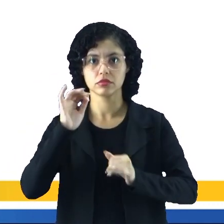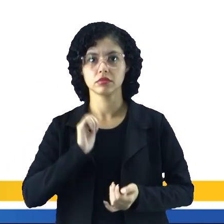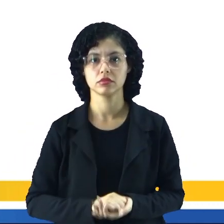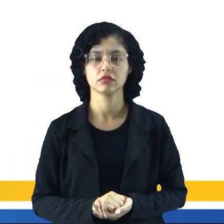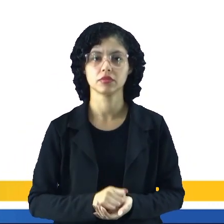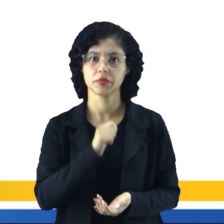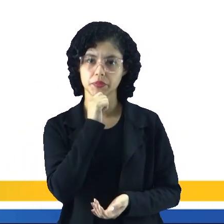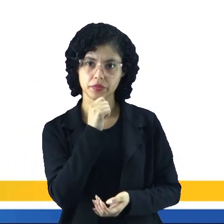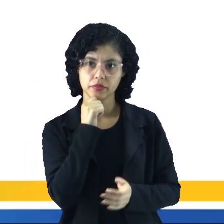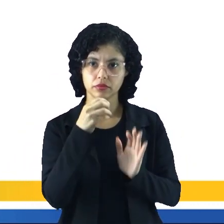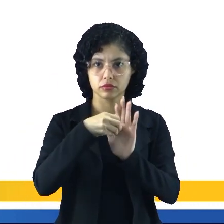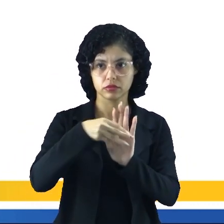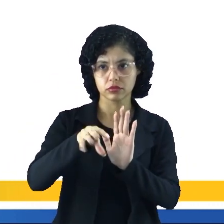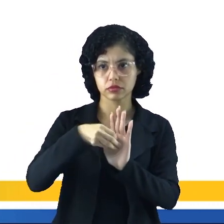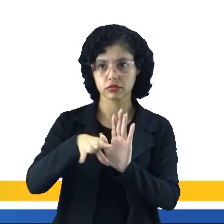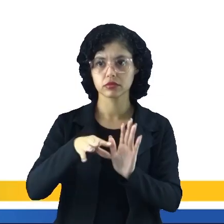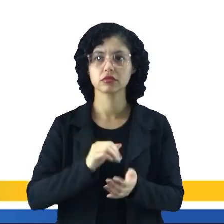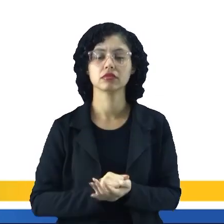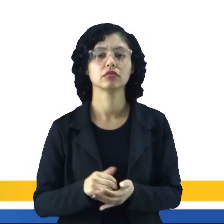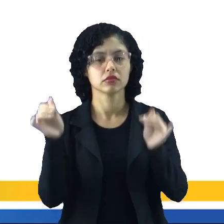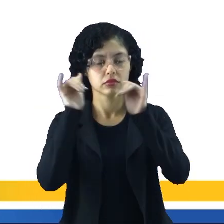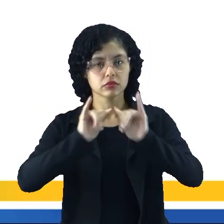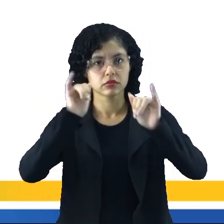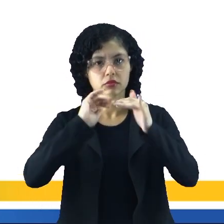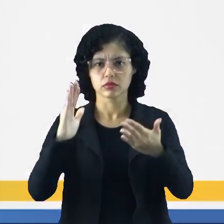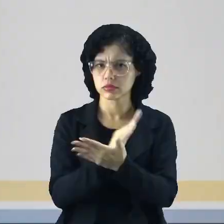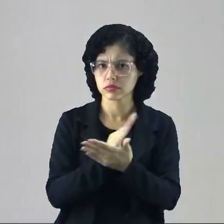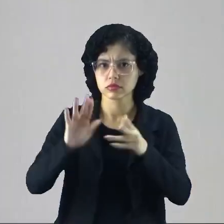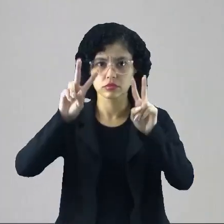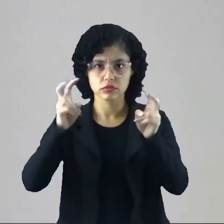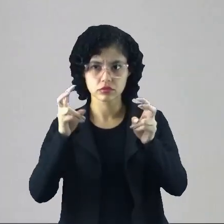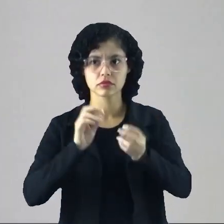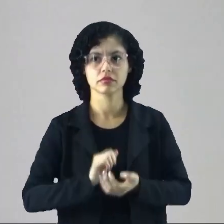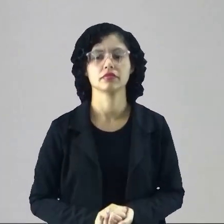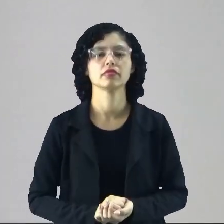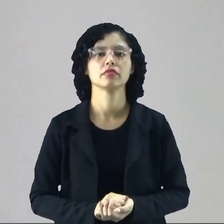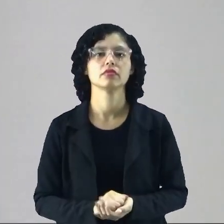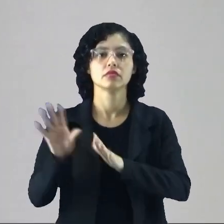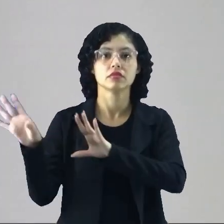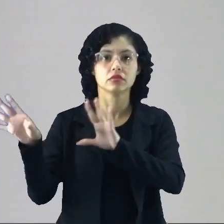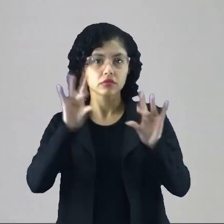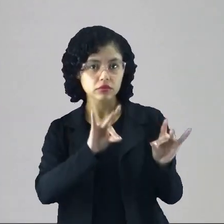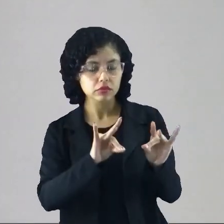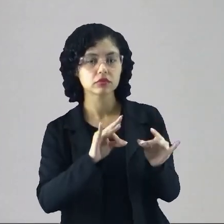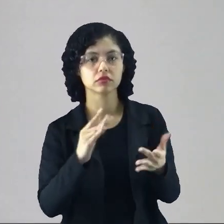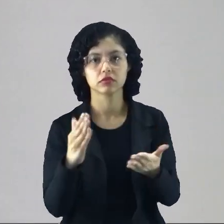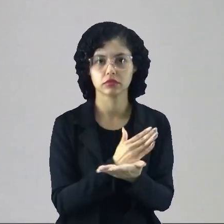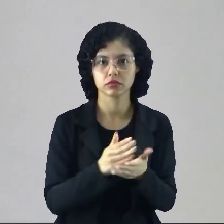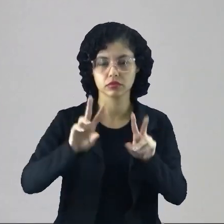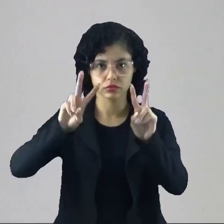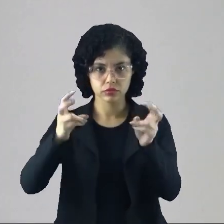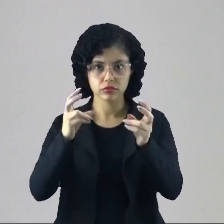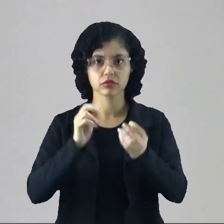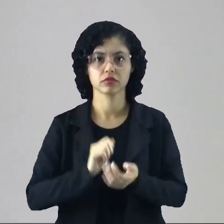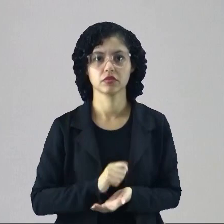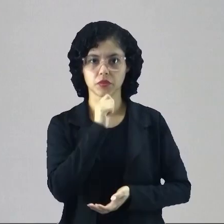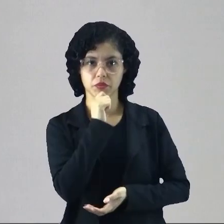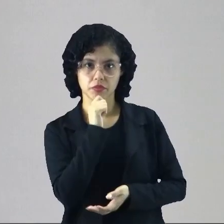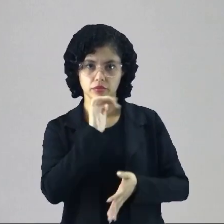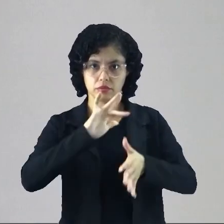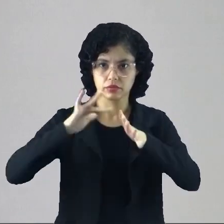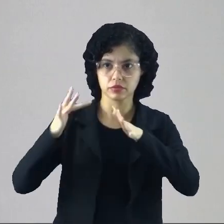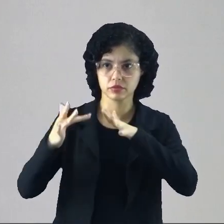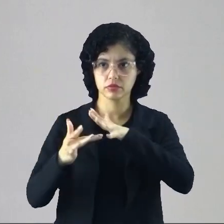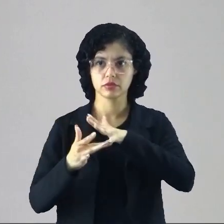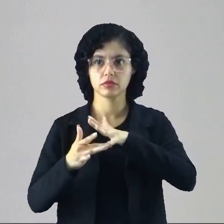apenas transmitir as informações né sobre algum tema então eles trouxeram aí para gente um tema né sobre as